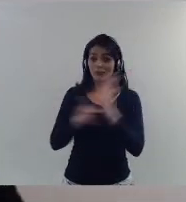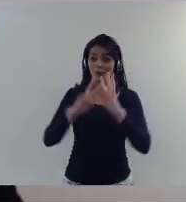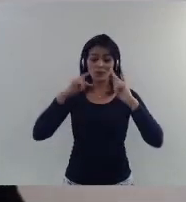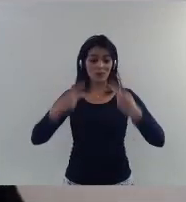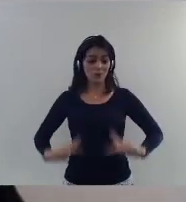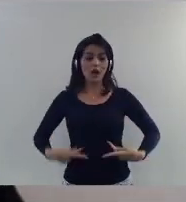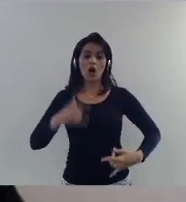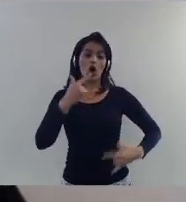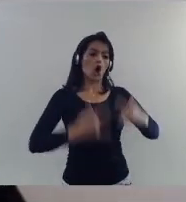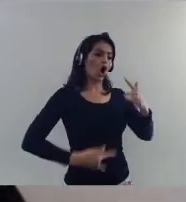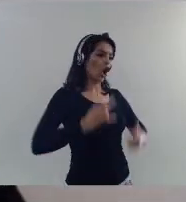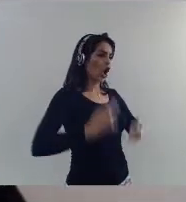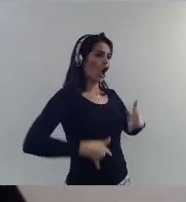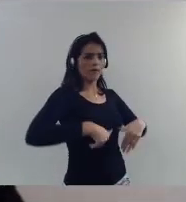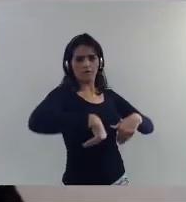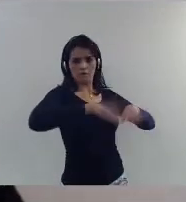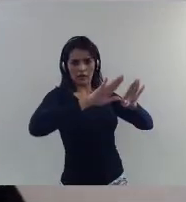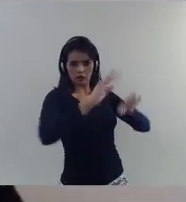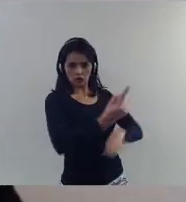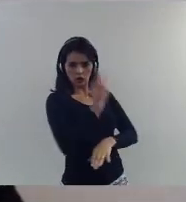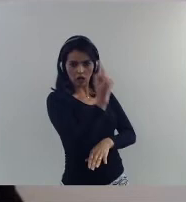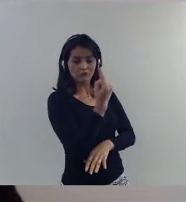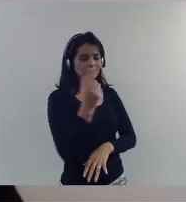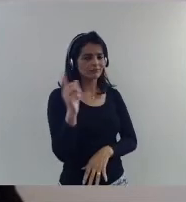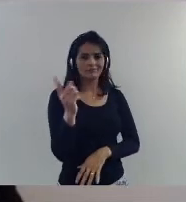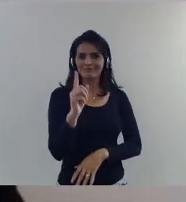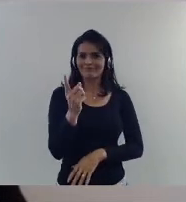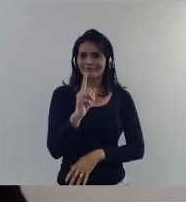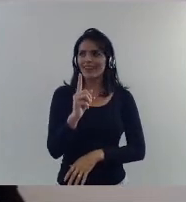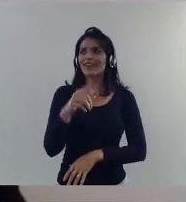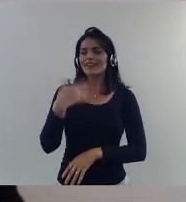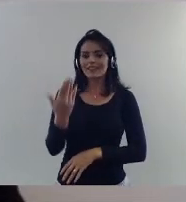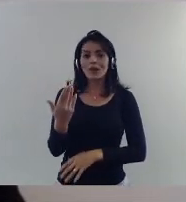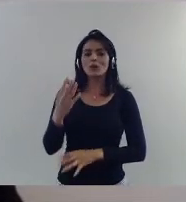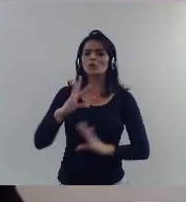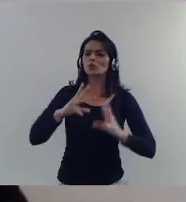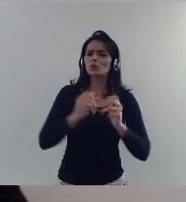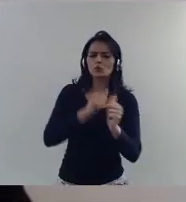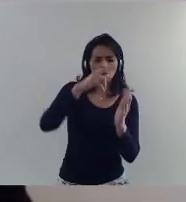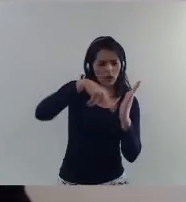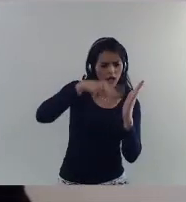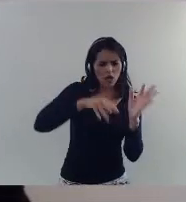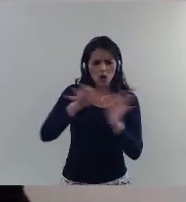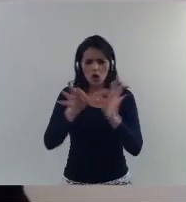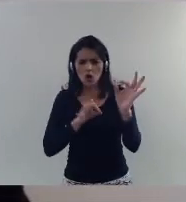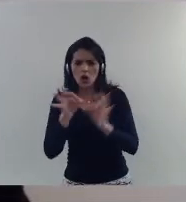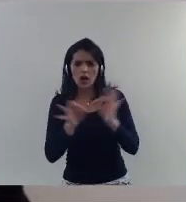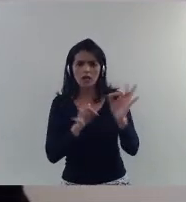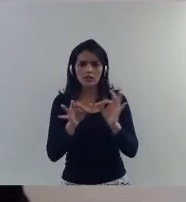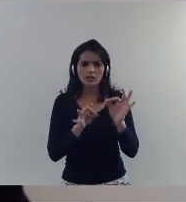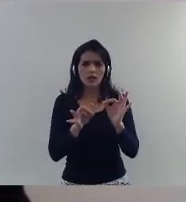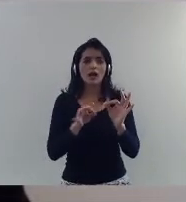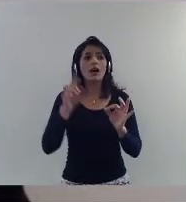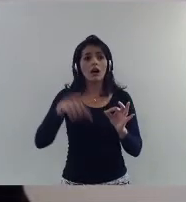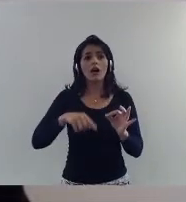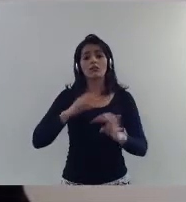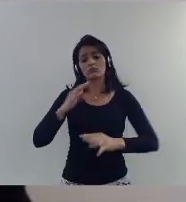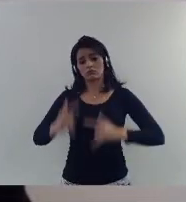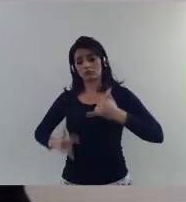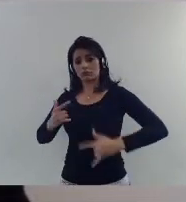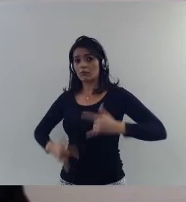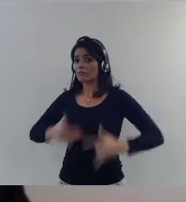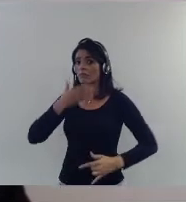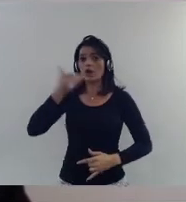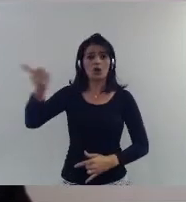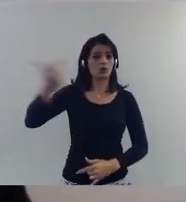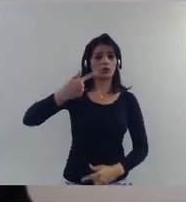não faz as coisas sozinho. Então, o que a gente tem que entender é que, realmente, ler tudo, organizar a informação, a tecnologia faz melhor que a gente. Então, a gente